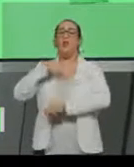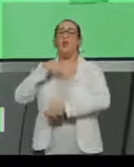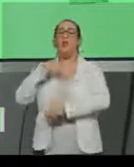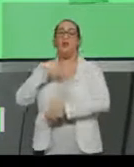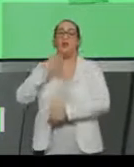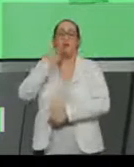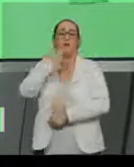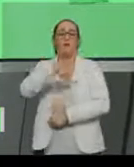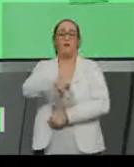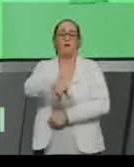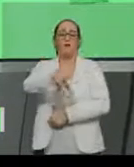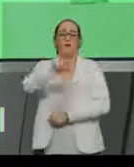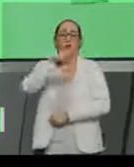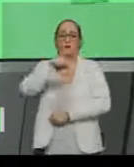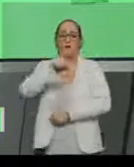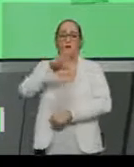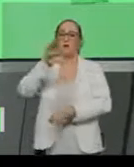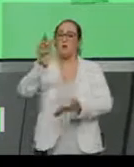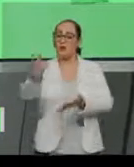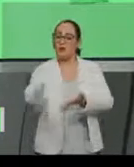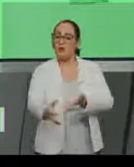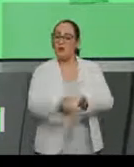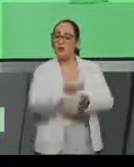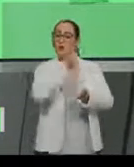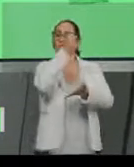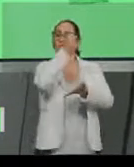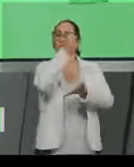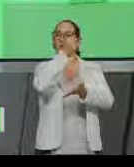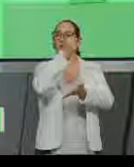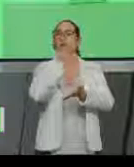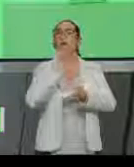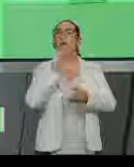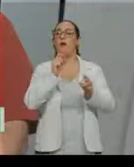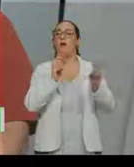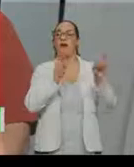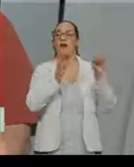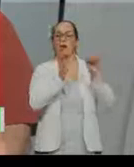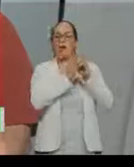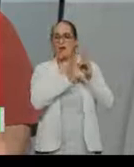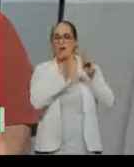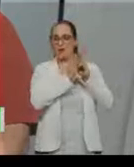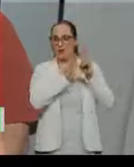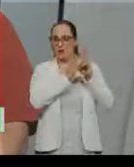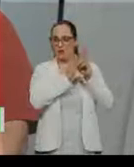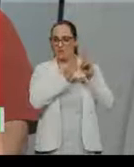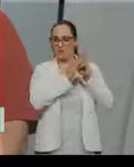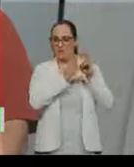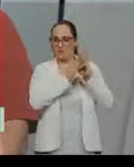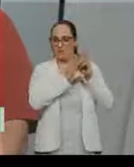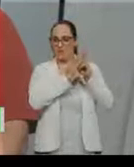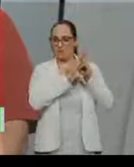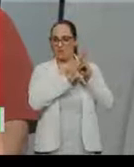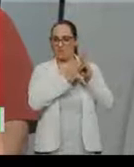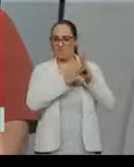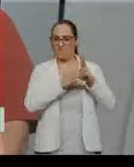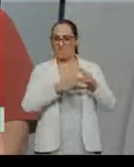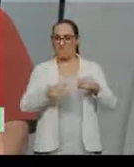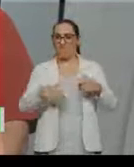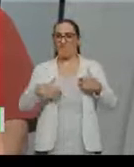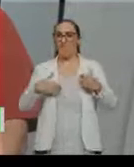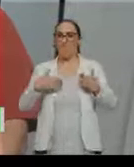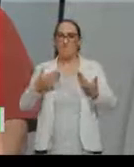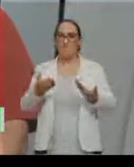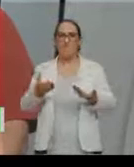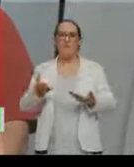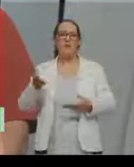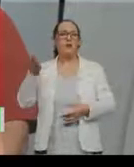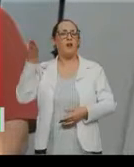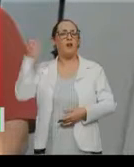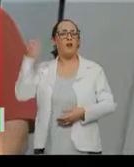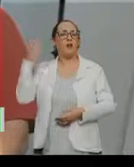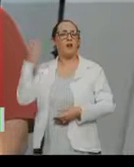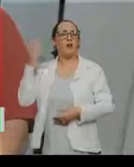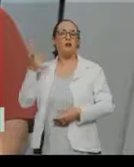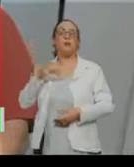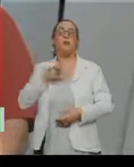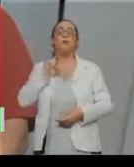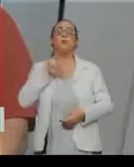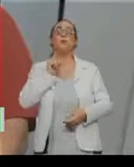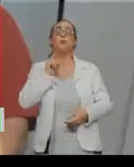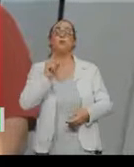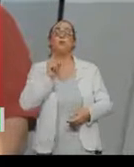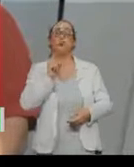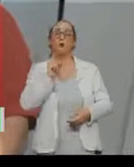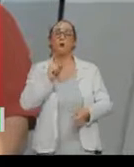indígenas residentes nas missões jesuíticas? Ótima pergunta. O que eu falei com vocês anteriormente era o seguinte: